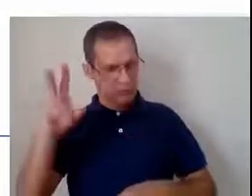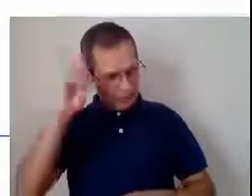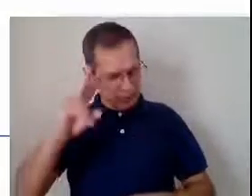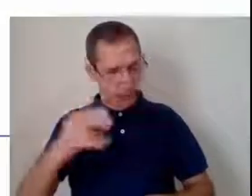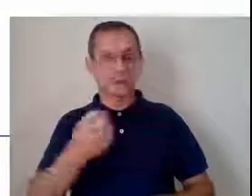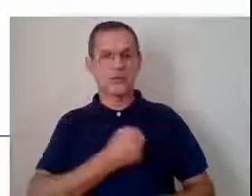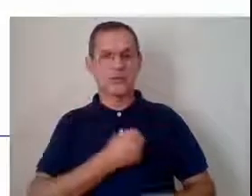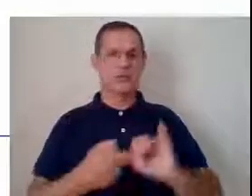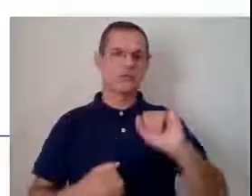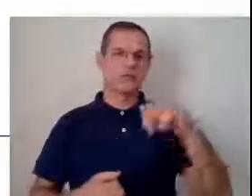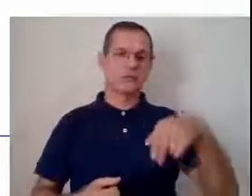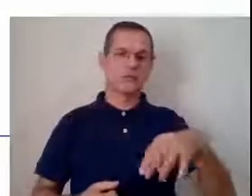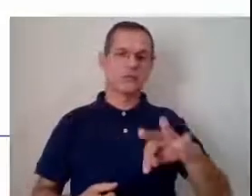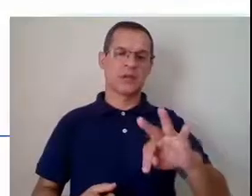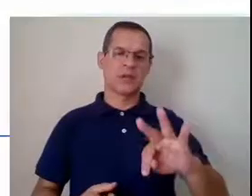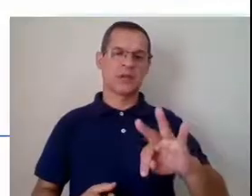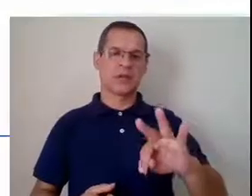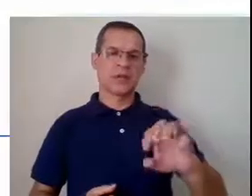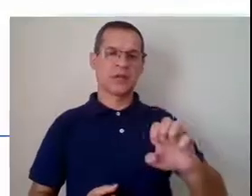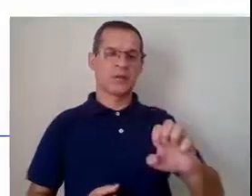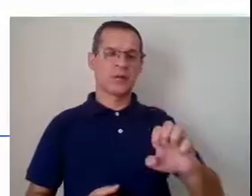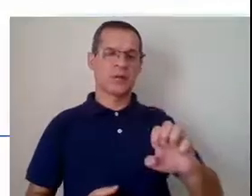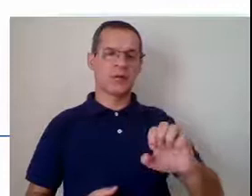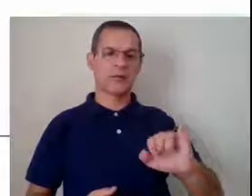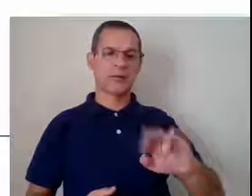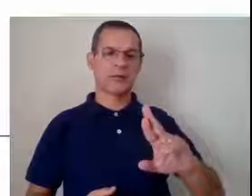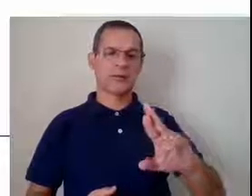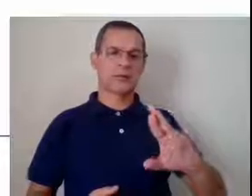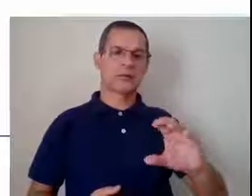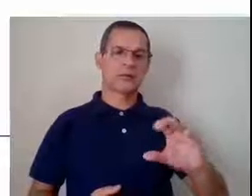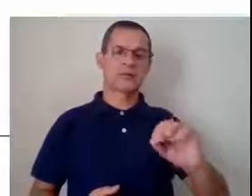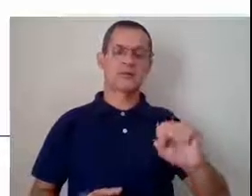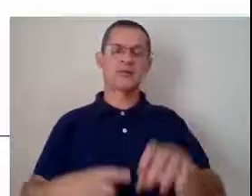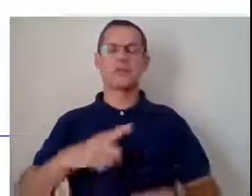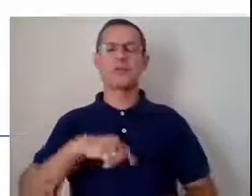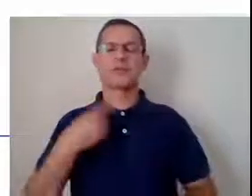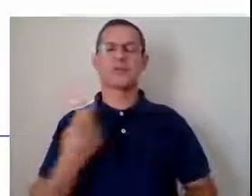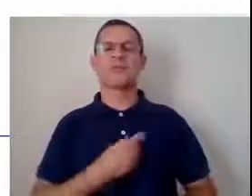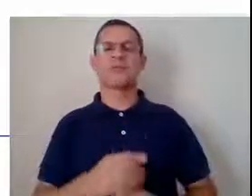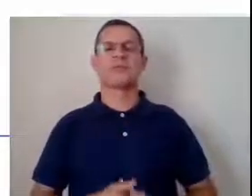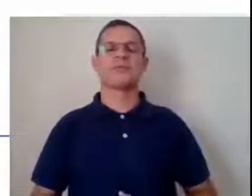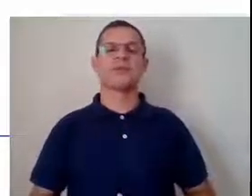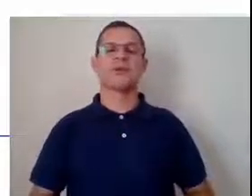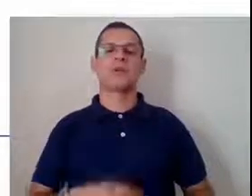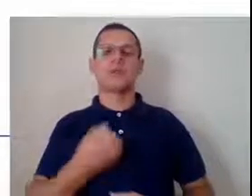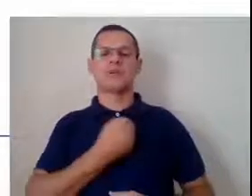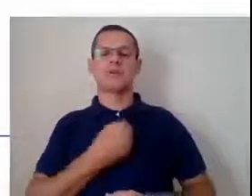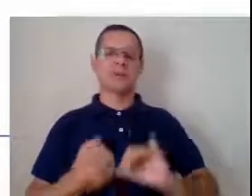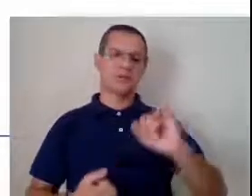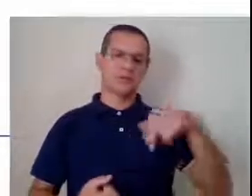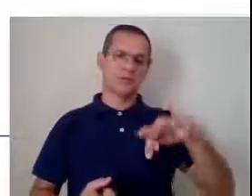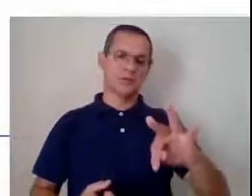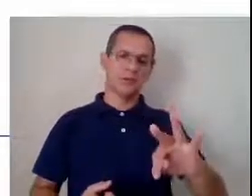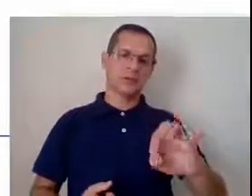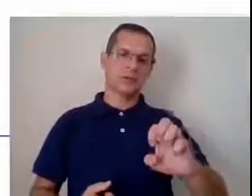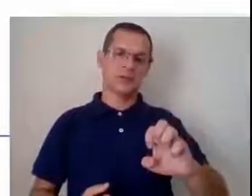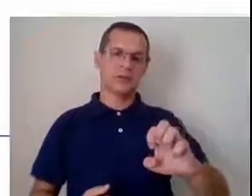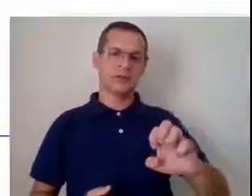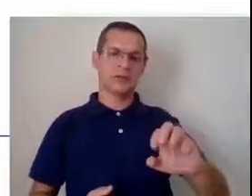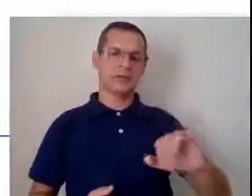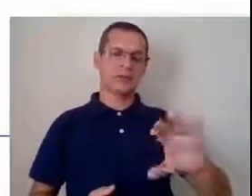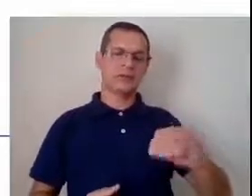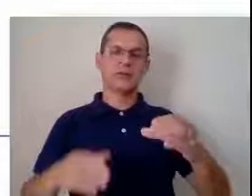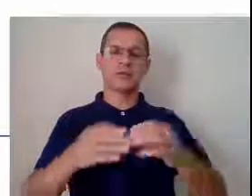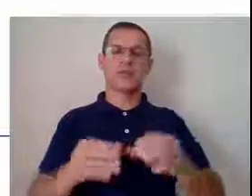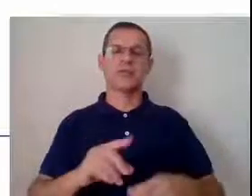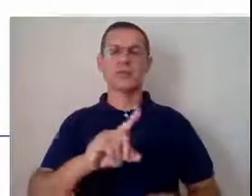números inteiros, né? Nós temos aí, quando nós falamos em números inteiros, nós temos o